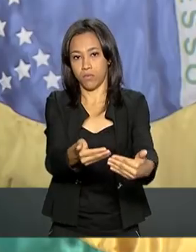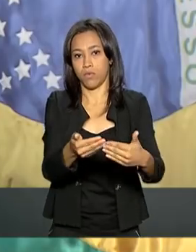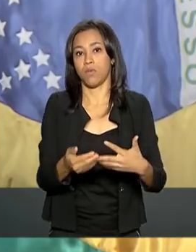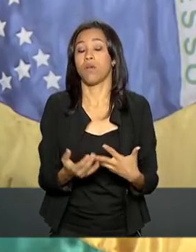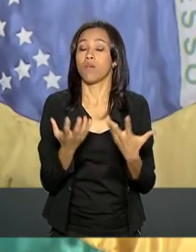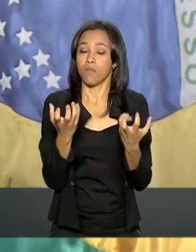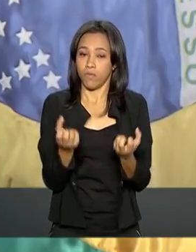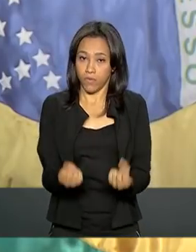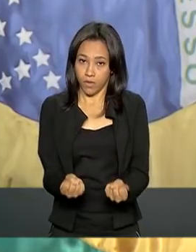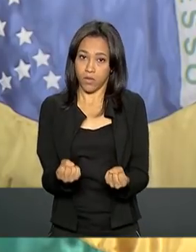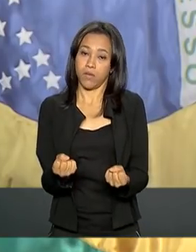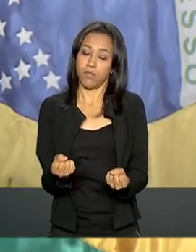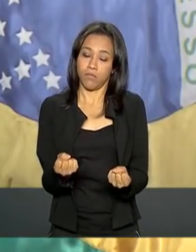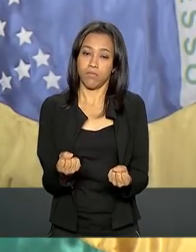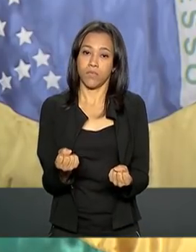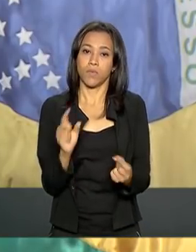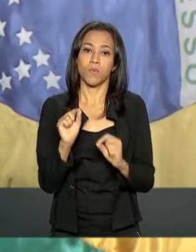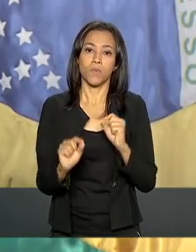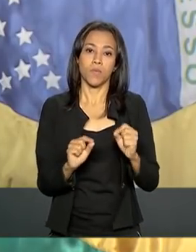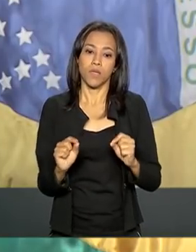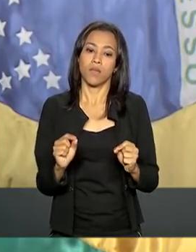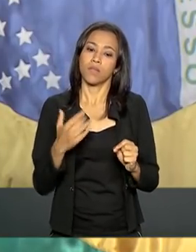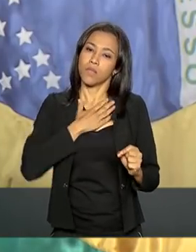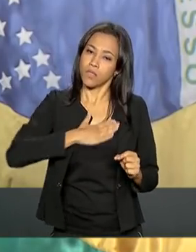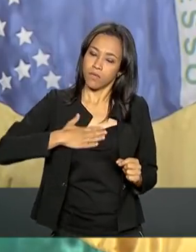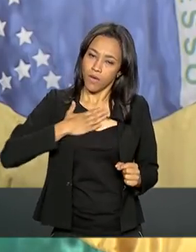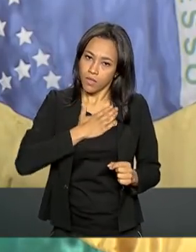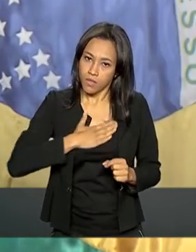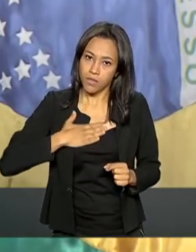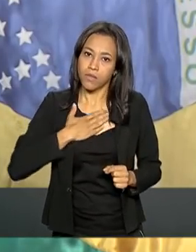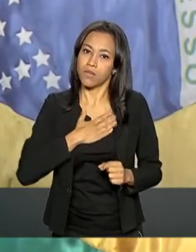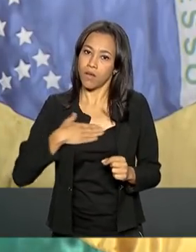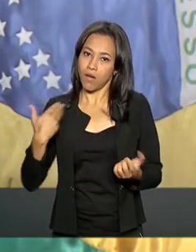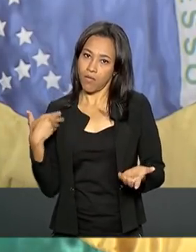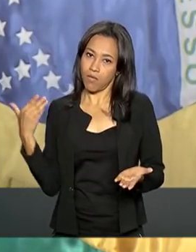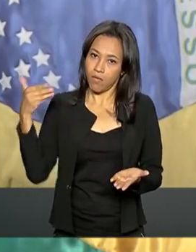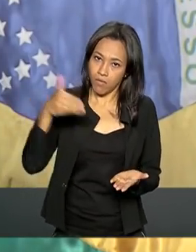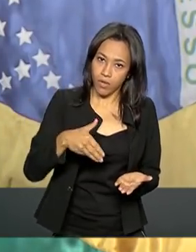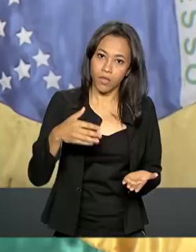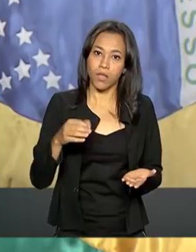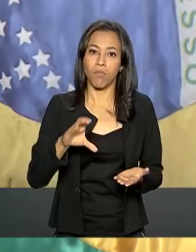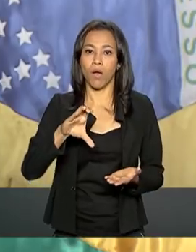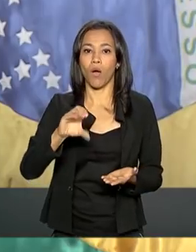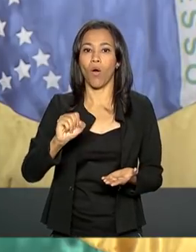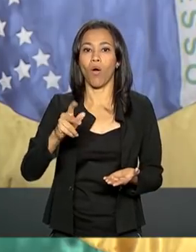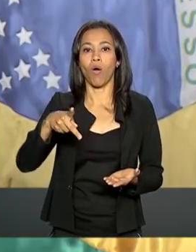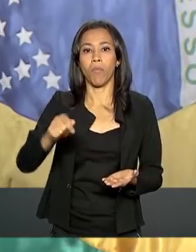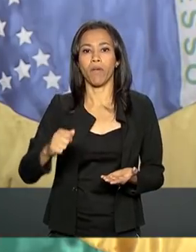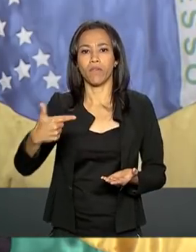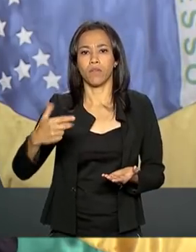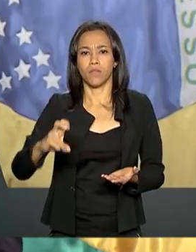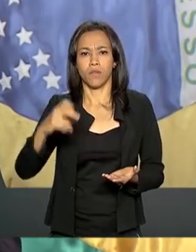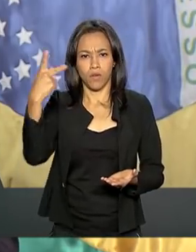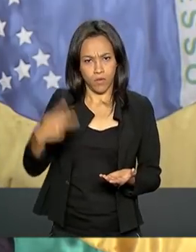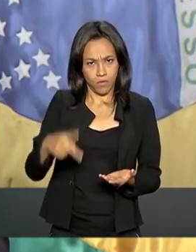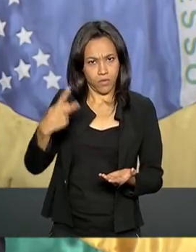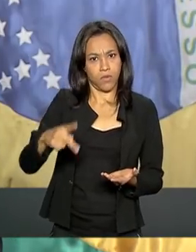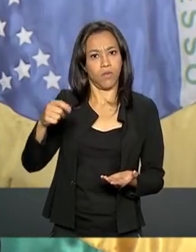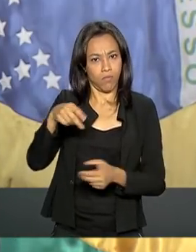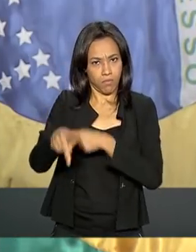Compareceremos aqui com muita satisfação por ocasião da realização da COP25 em seu país